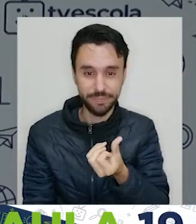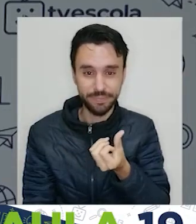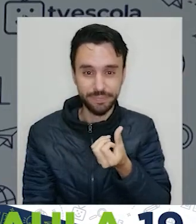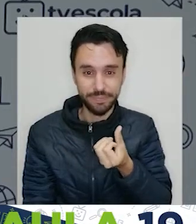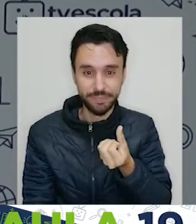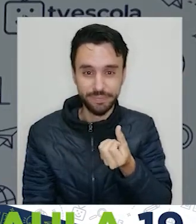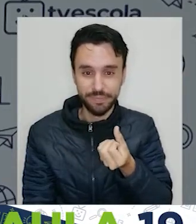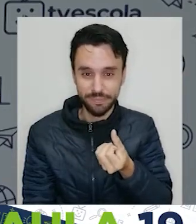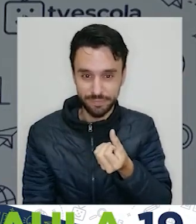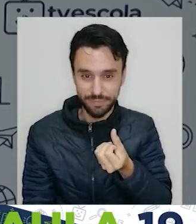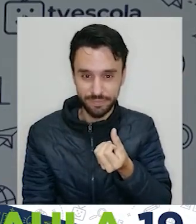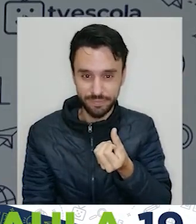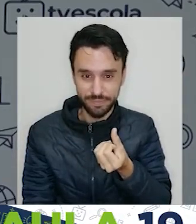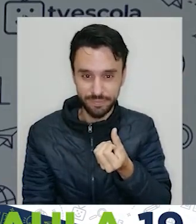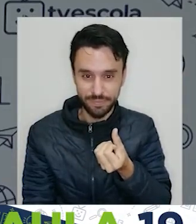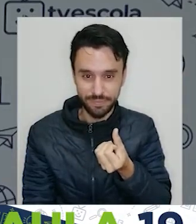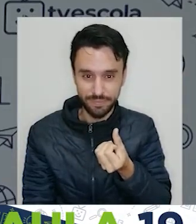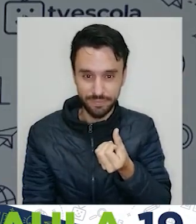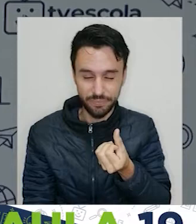cinco,